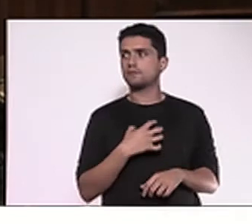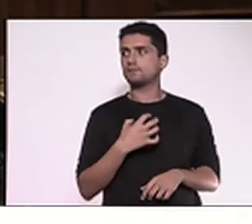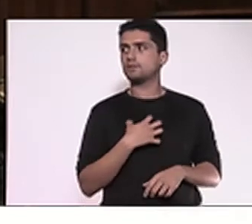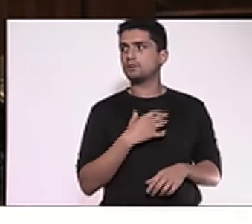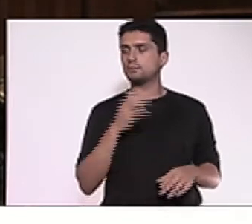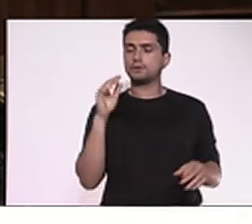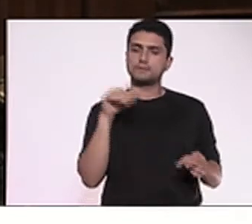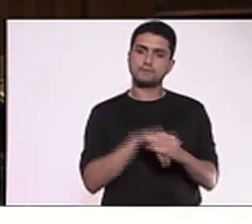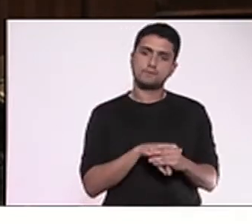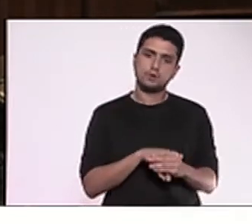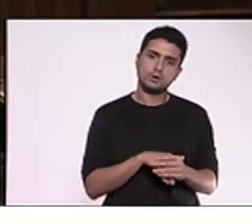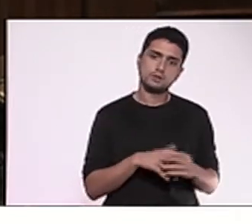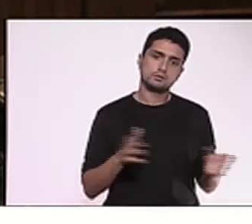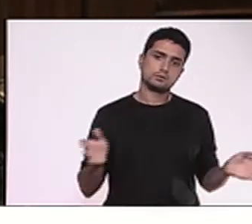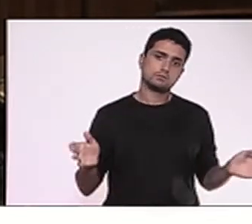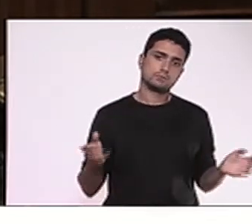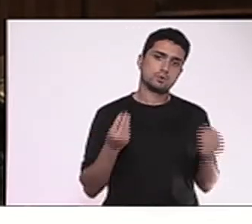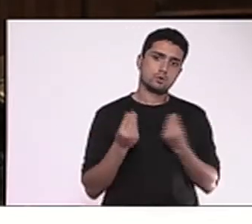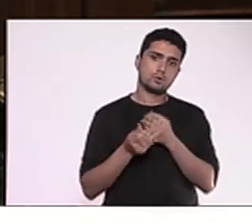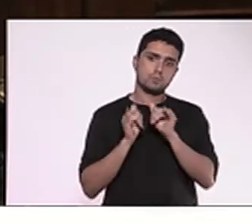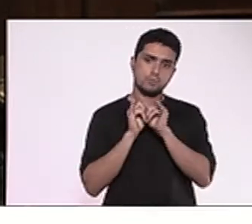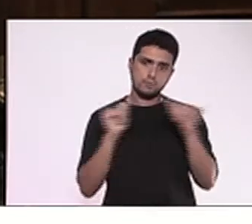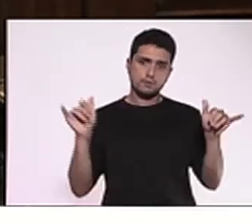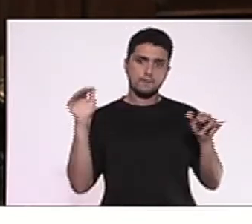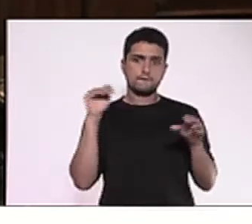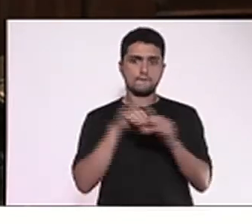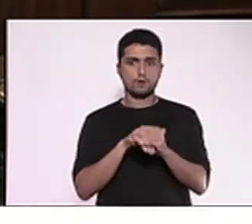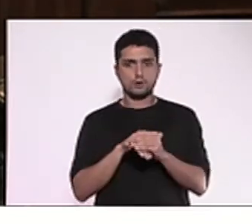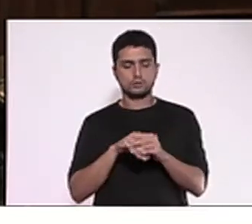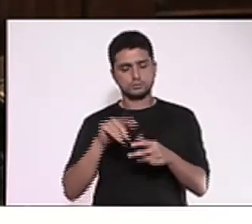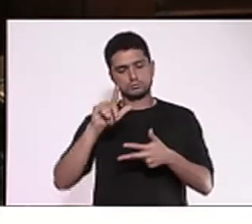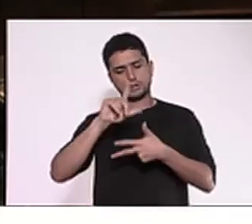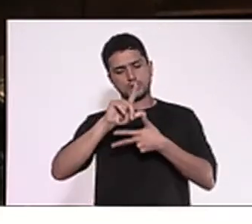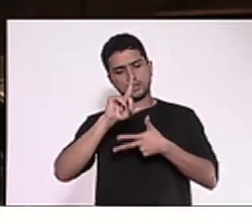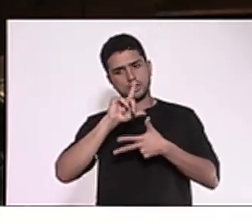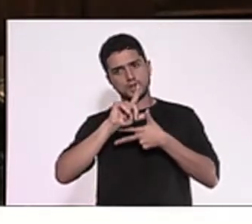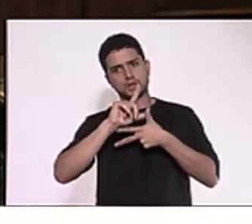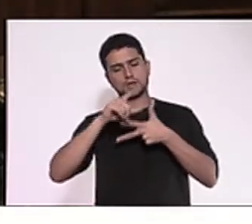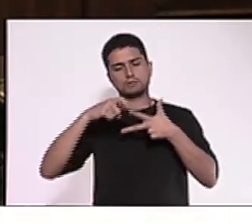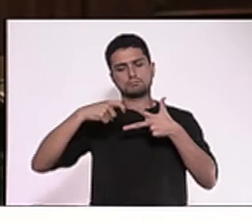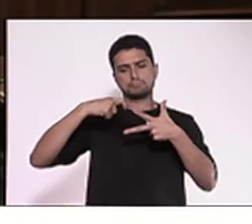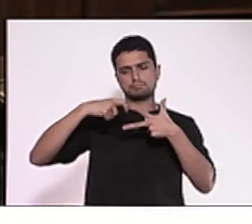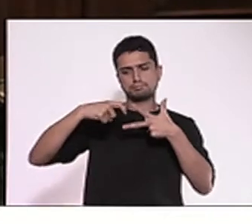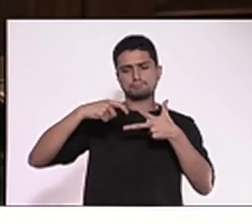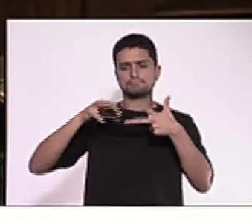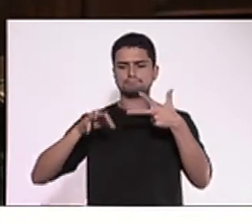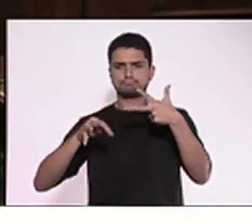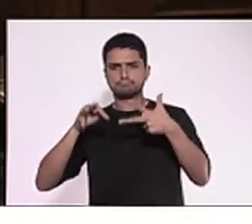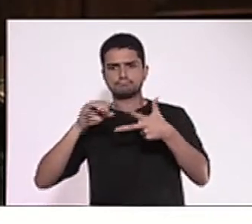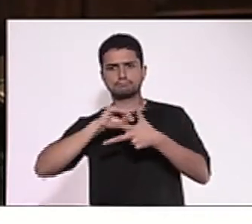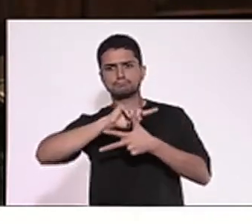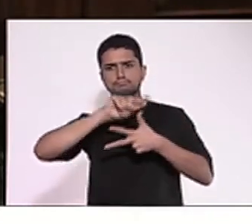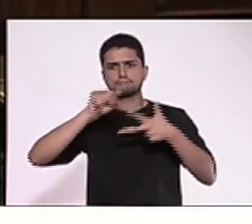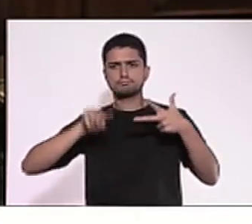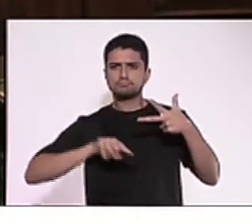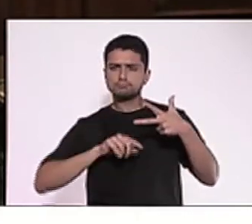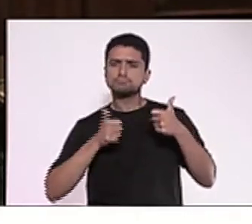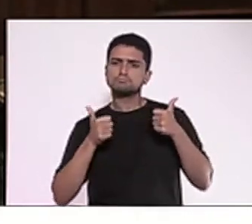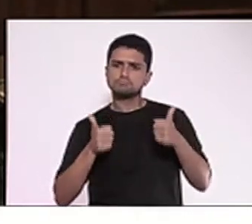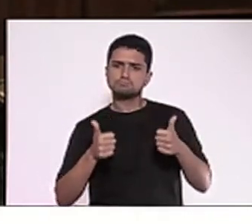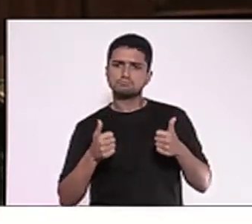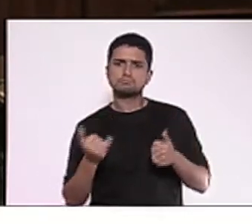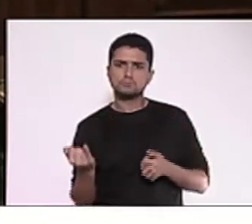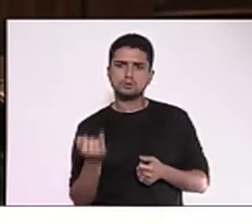como pronuncia os seus votos. Então, o discurso é importante, o debate tem valor, né? Todas as formas